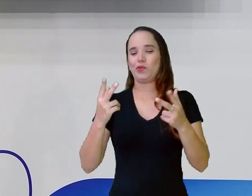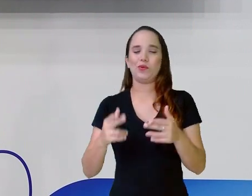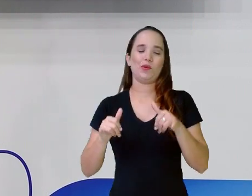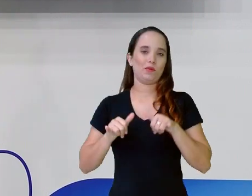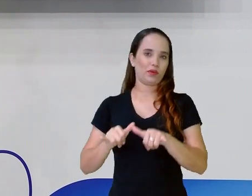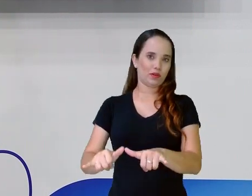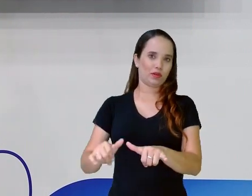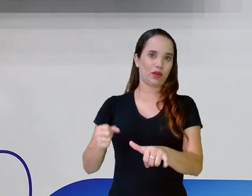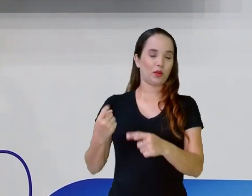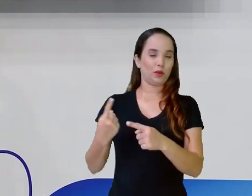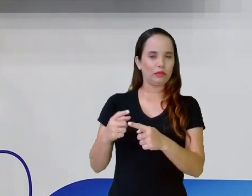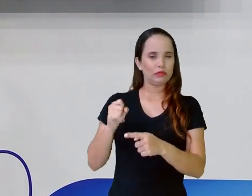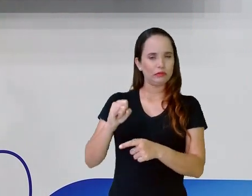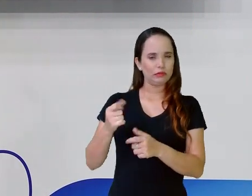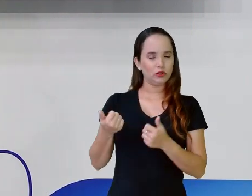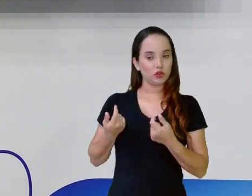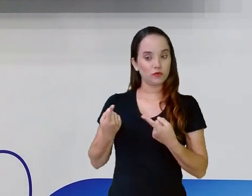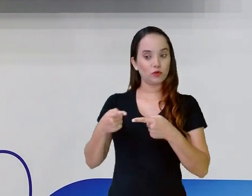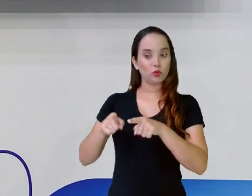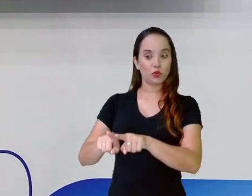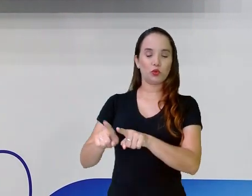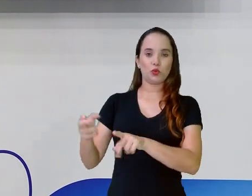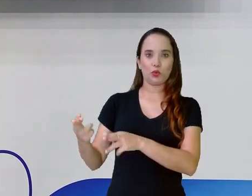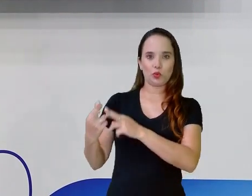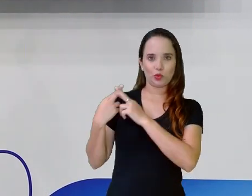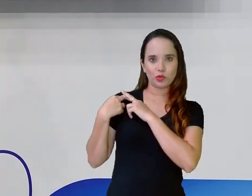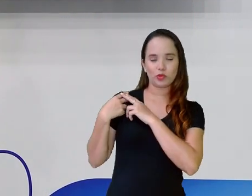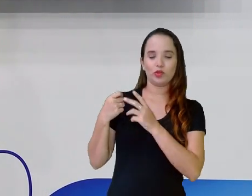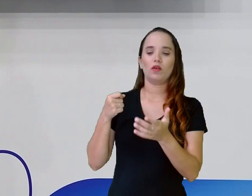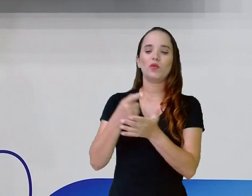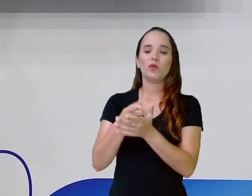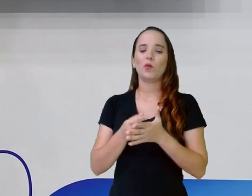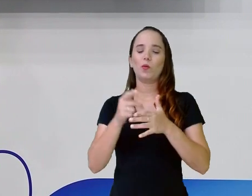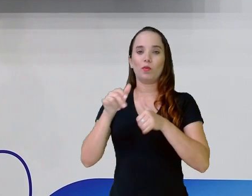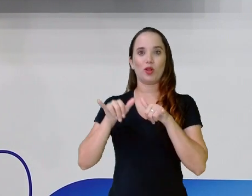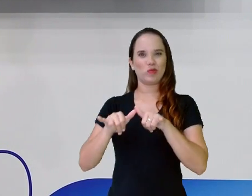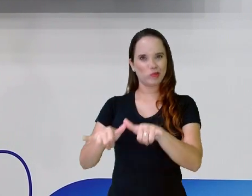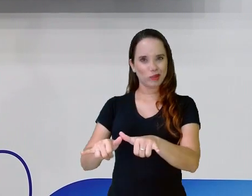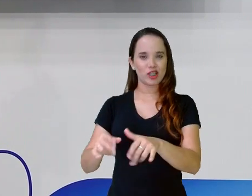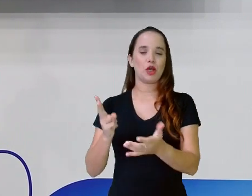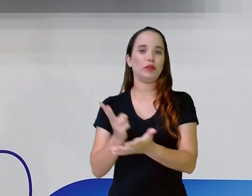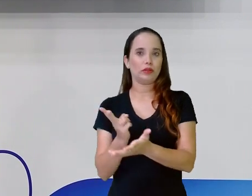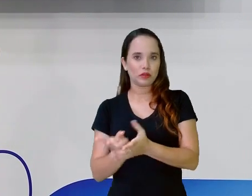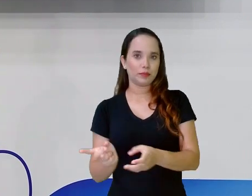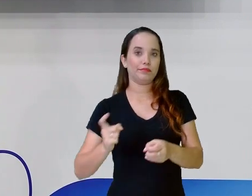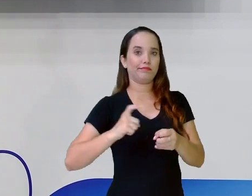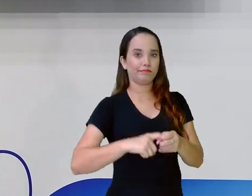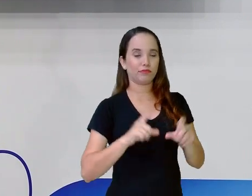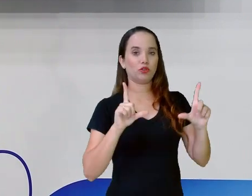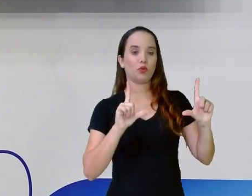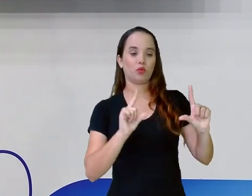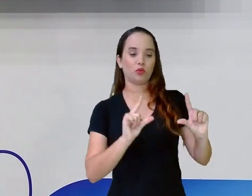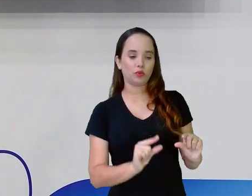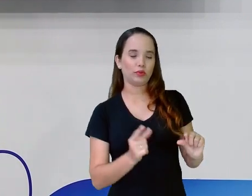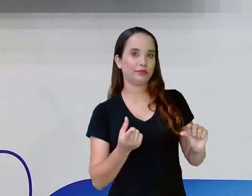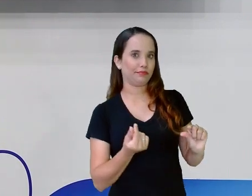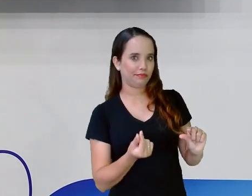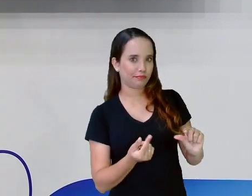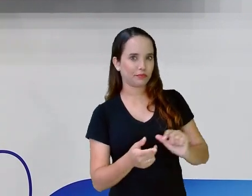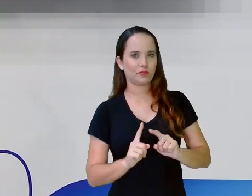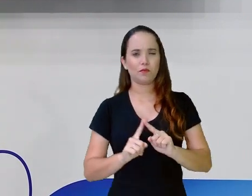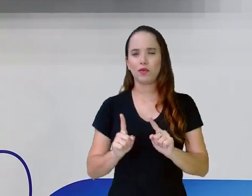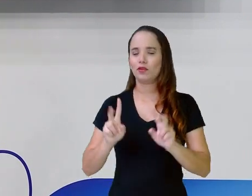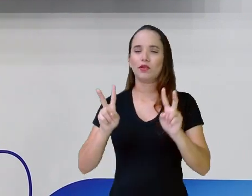nosso responsável fazer aquelas comprinhas básicas, sempre volta com menos dinheiro. Mas não vamos conversar só